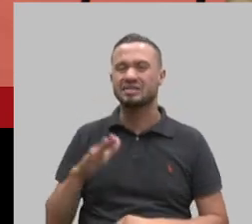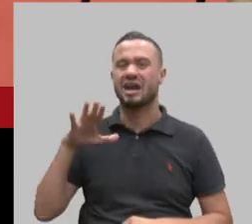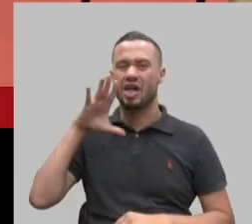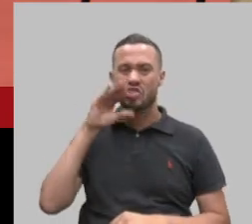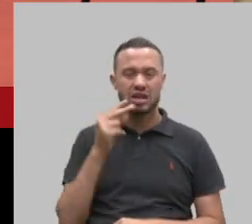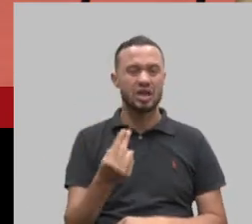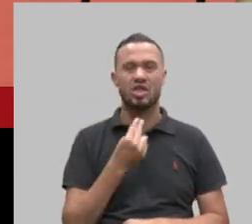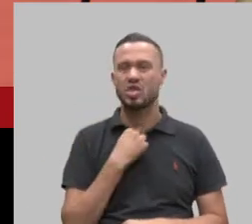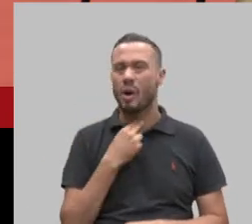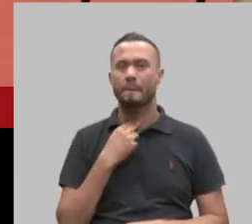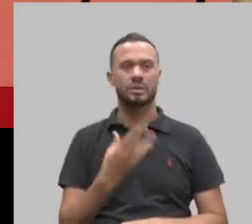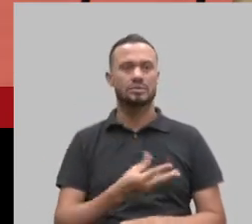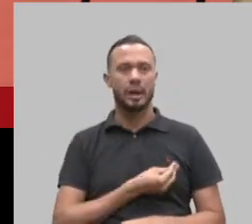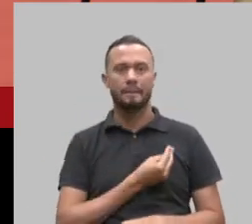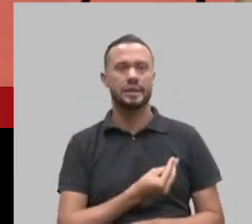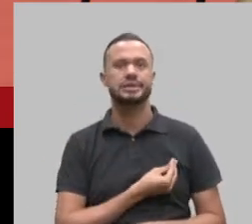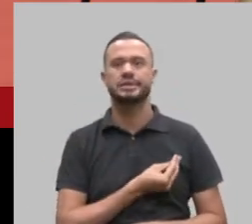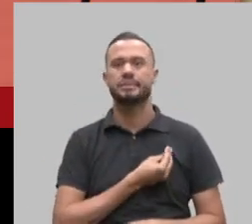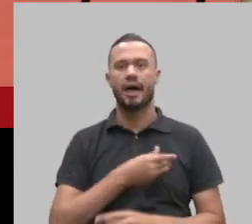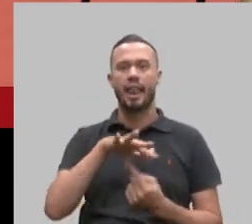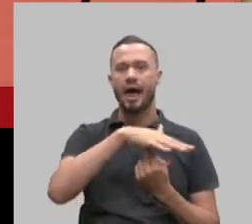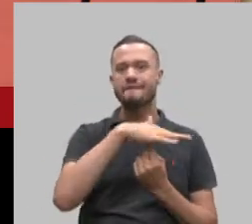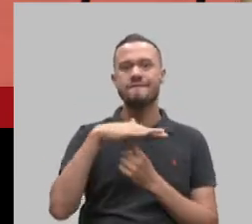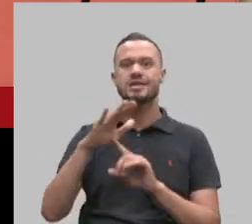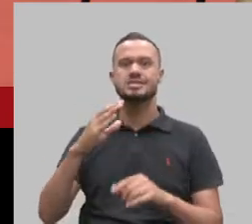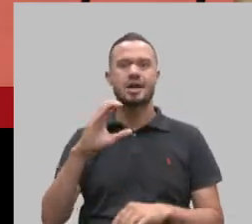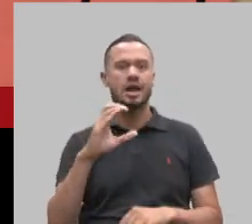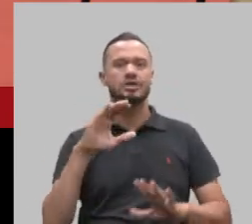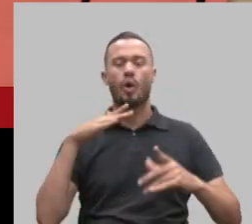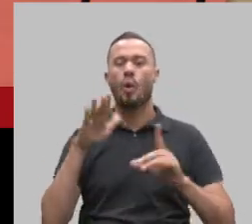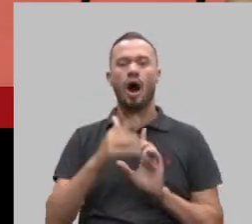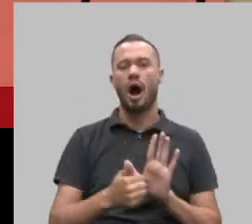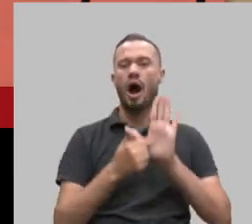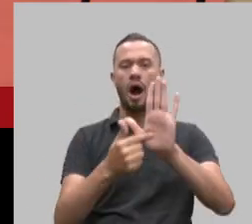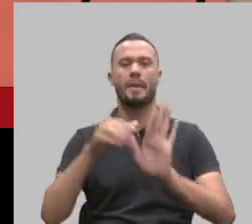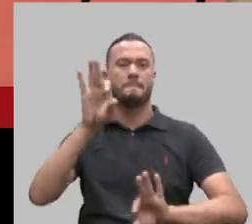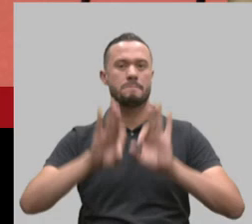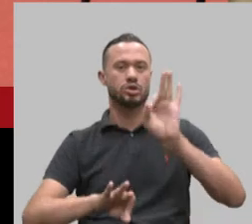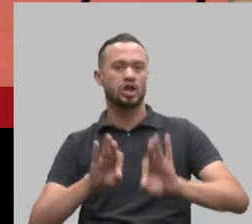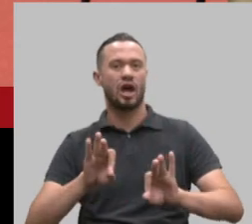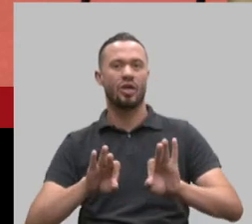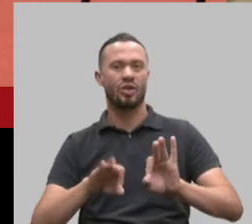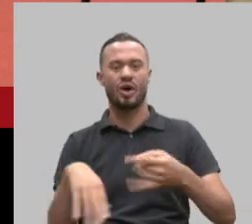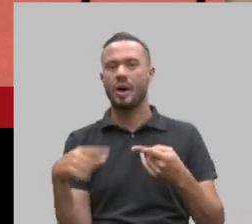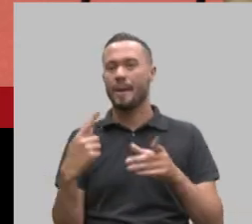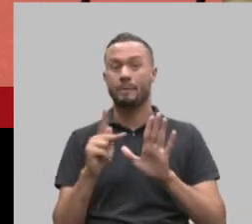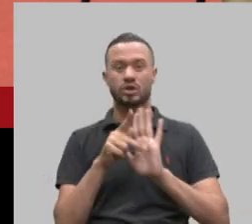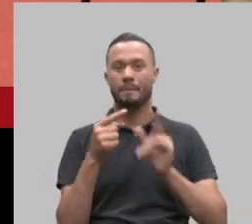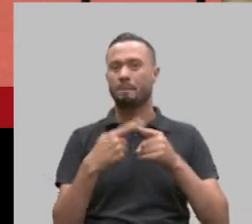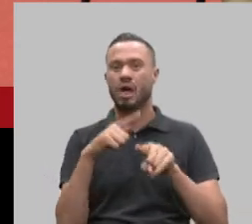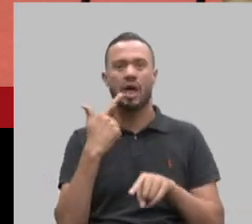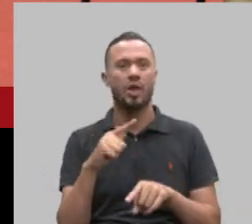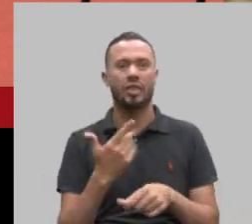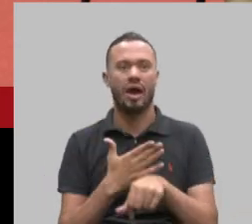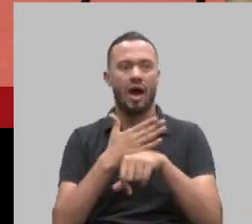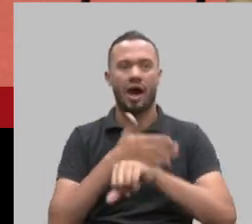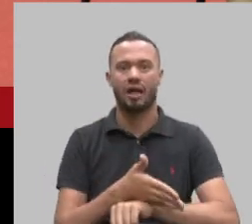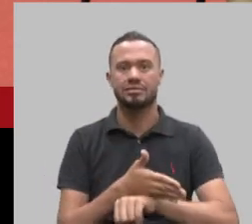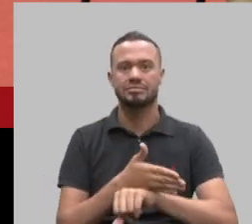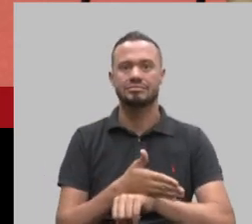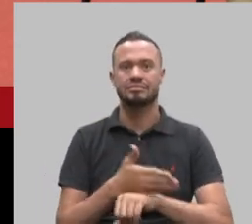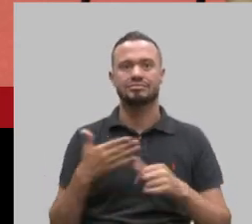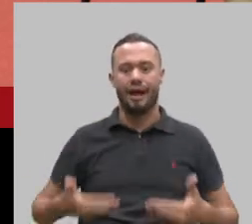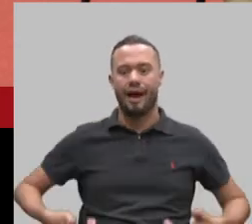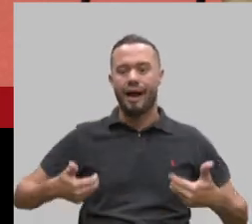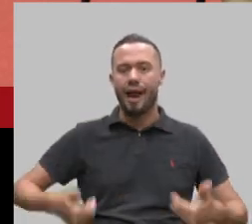feira de ciências não poder participar de uma apresentação de projeto porque ele não tem acesso Isso é um absurdo na hoje em dia em